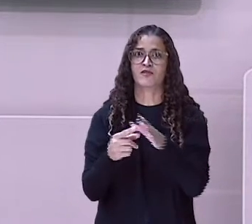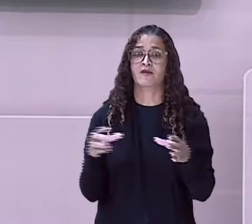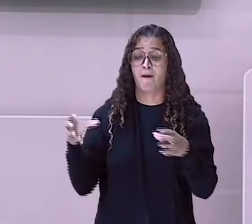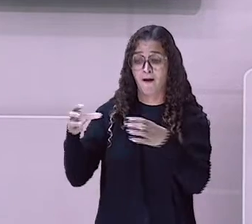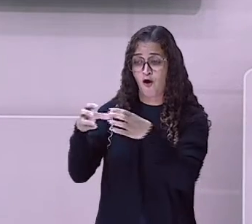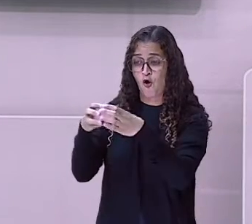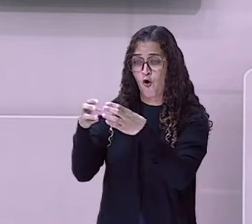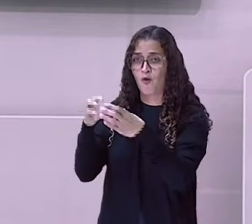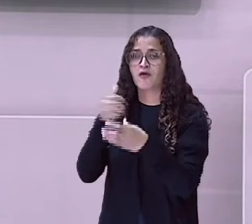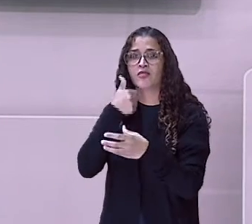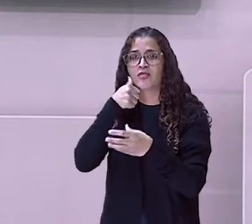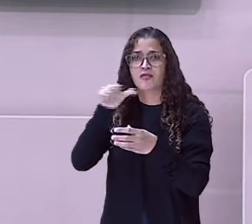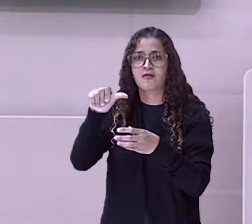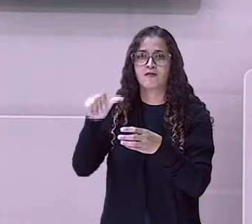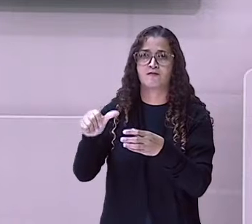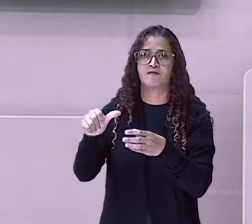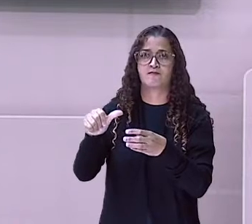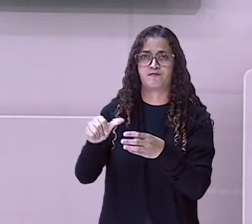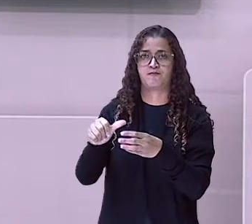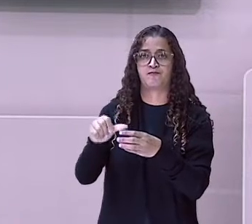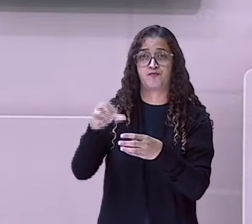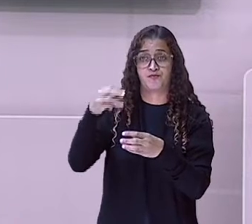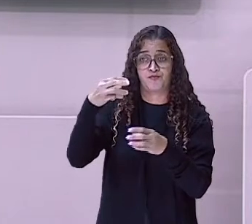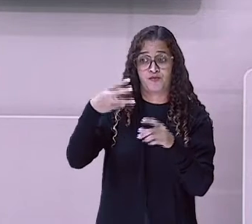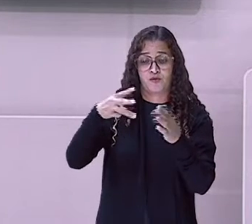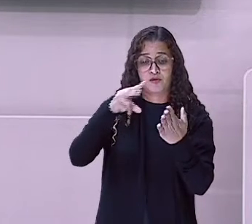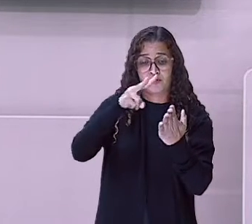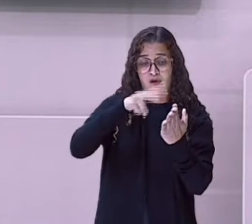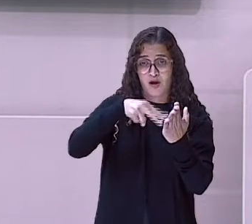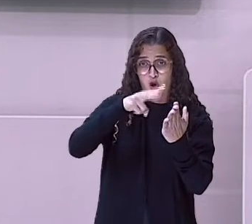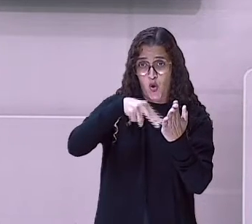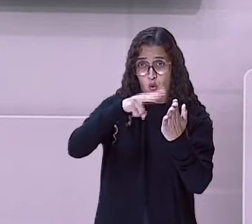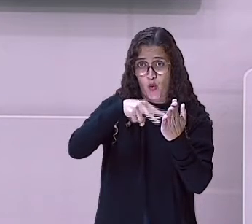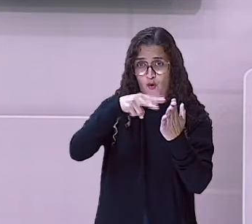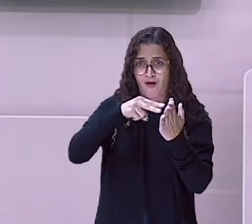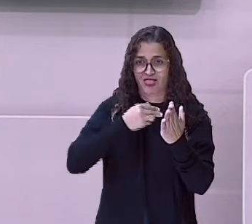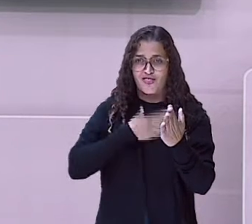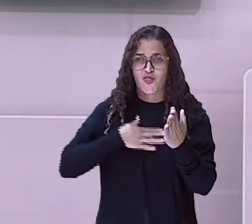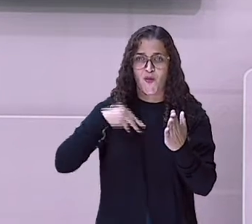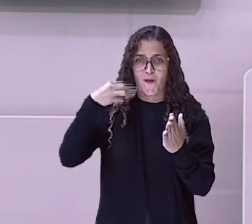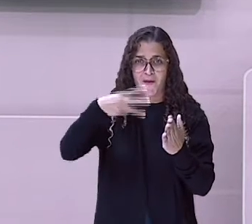As meninas, nós temos 33 que preferem leitura,